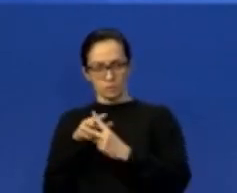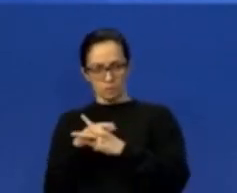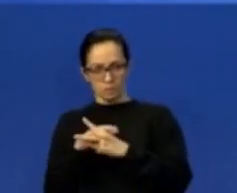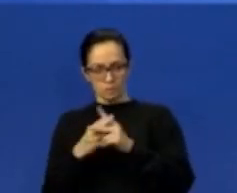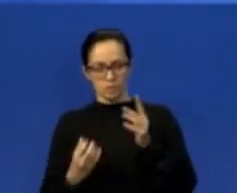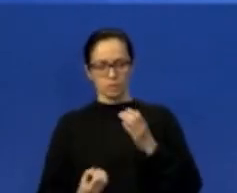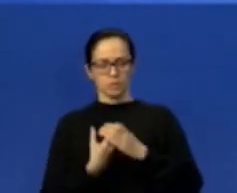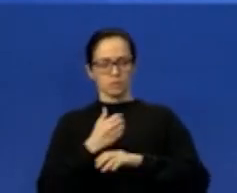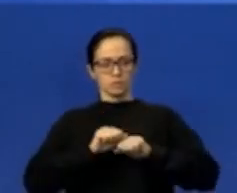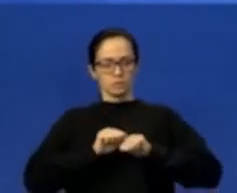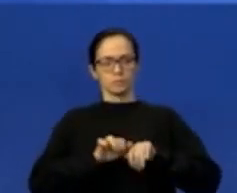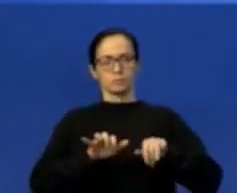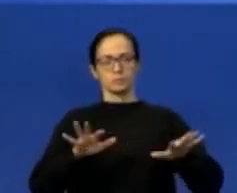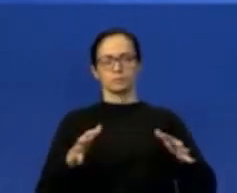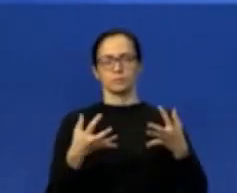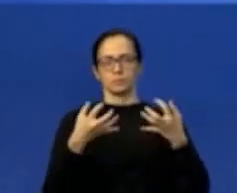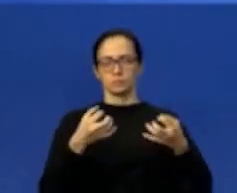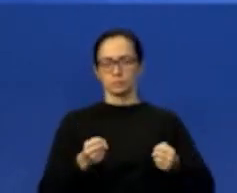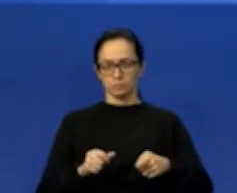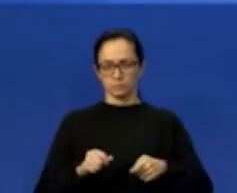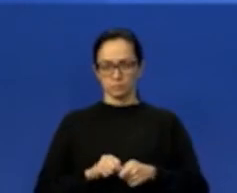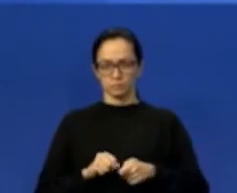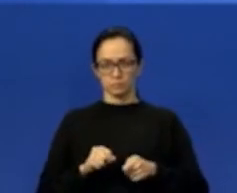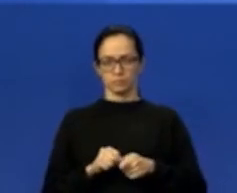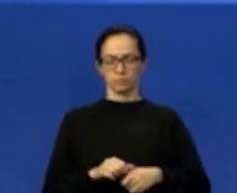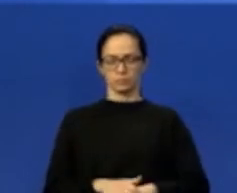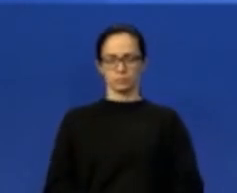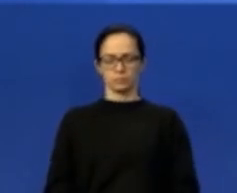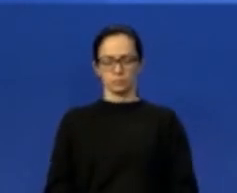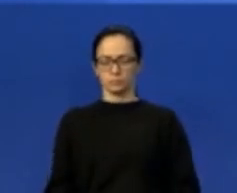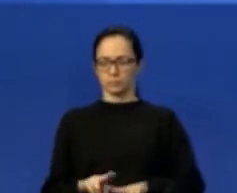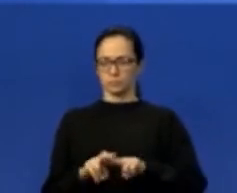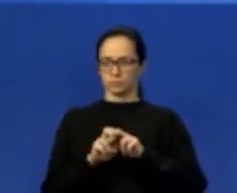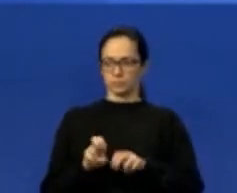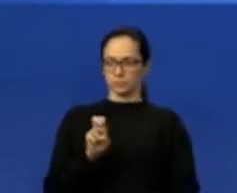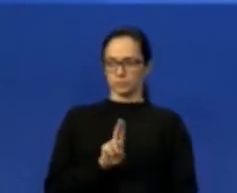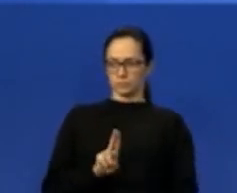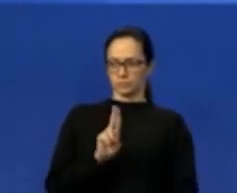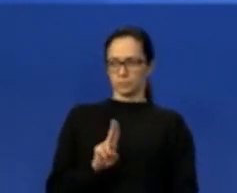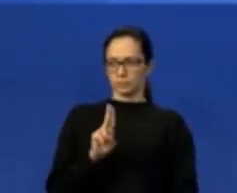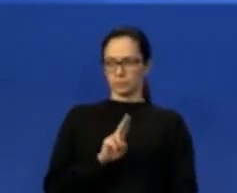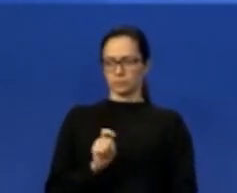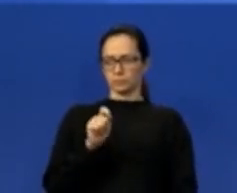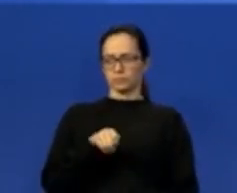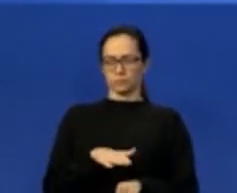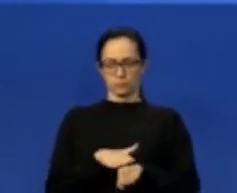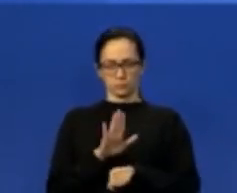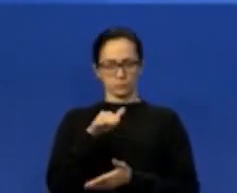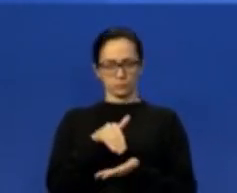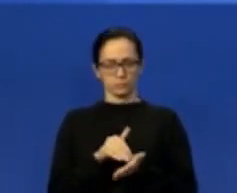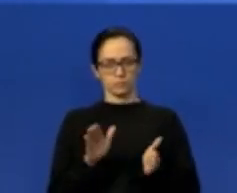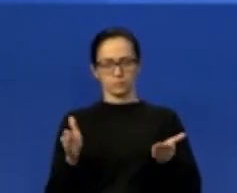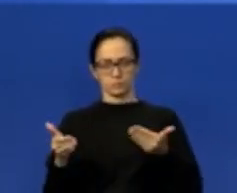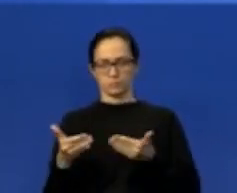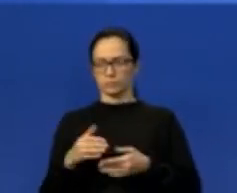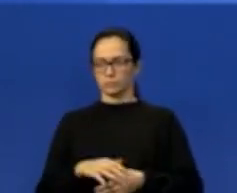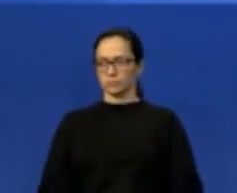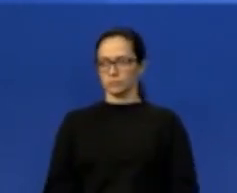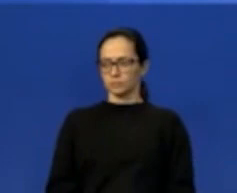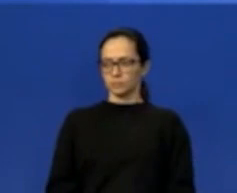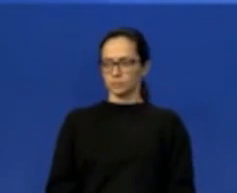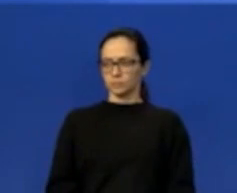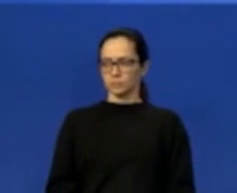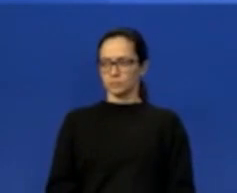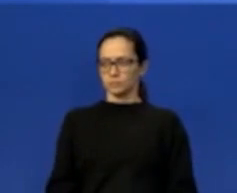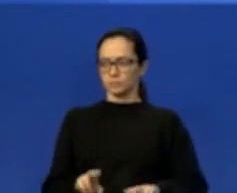na prática das lutas, tá? Então elas são muito trabalhadas hoje em dia. Então, recuperando aí, para